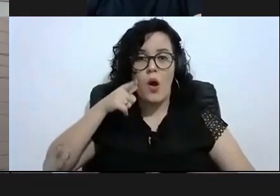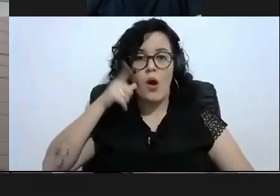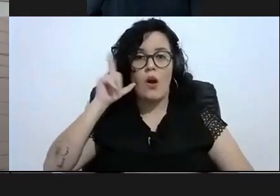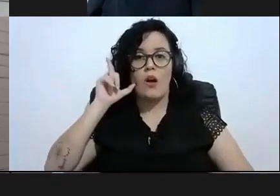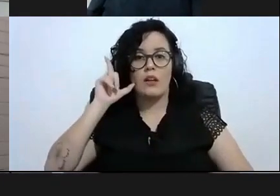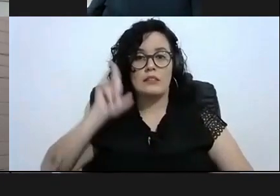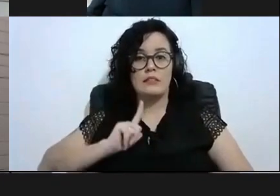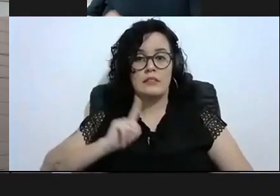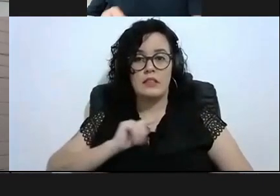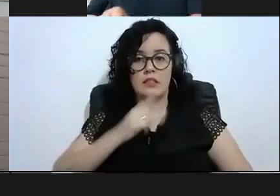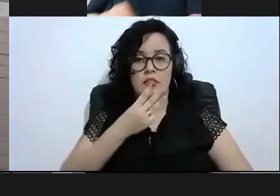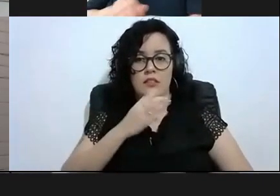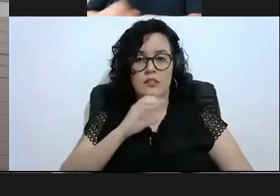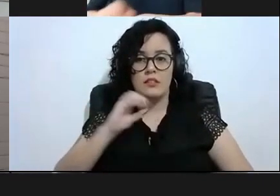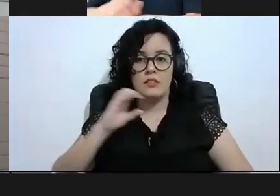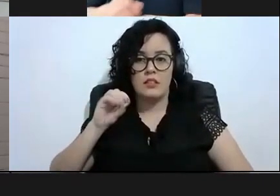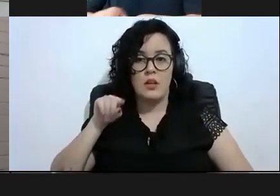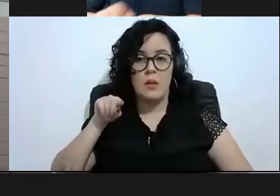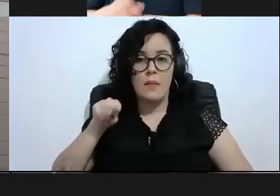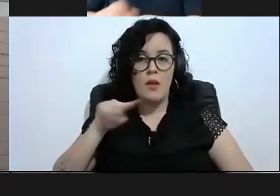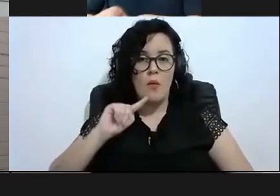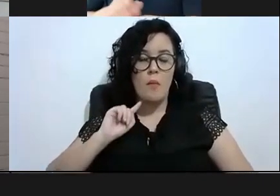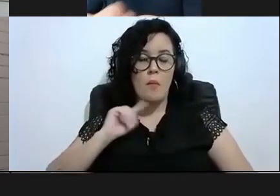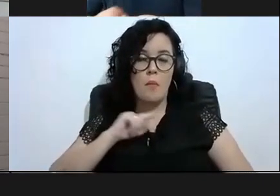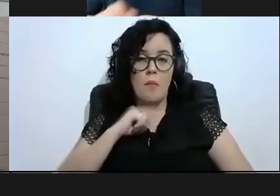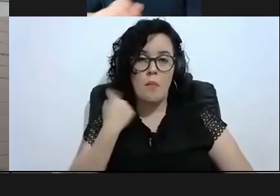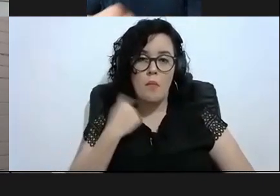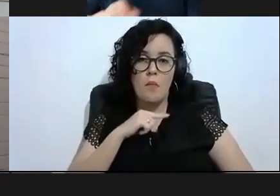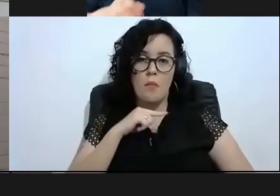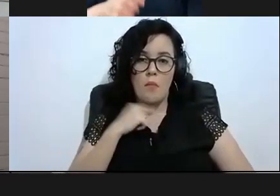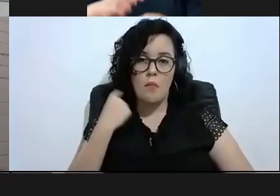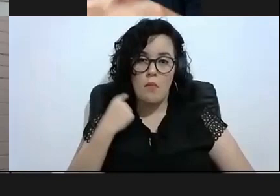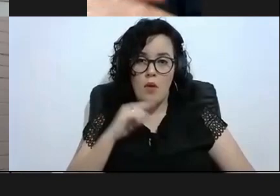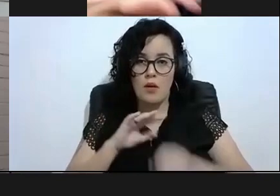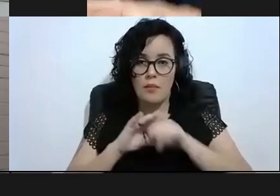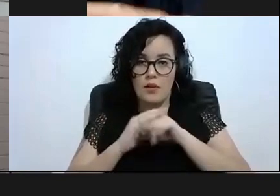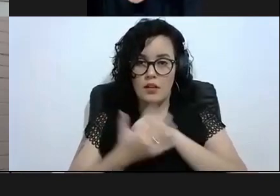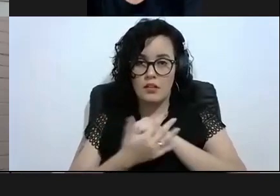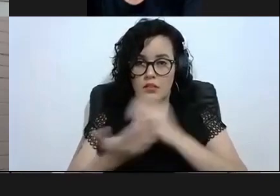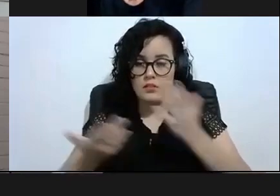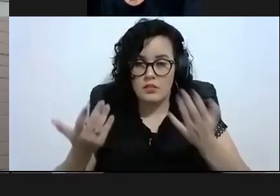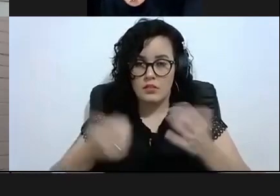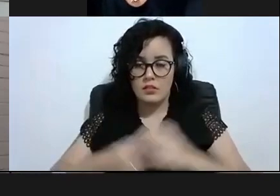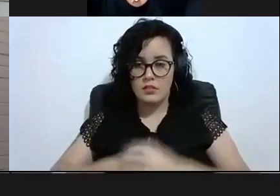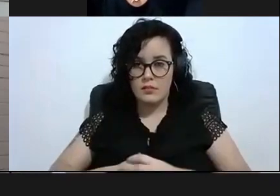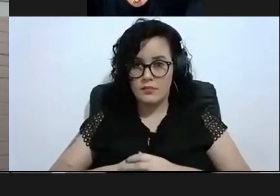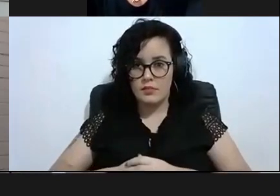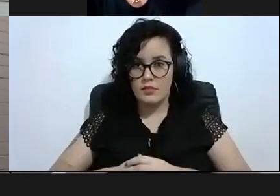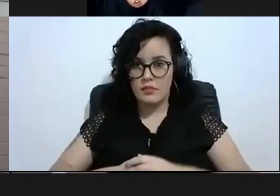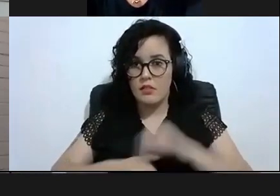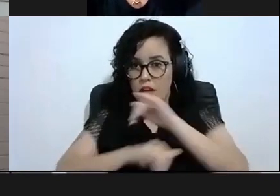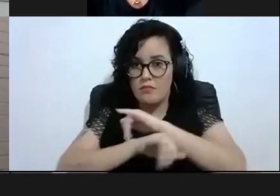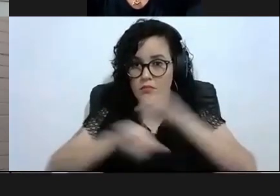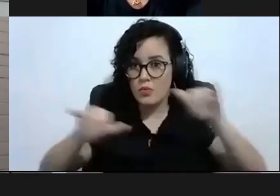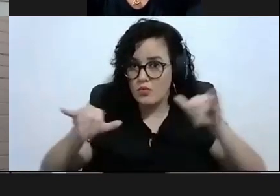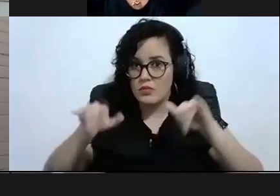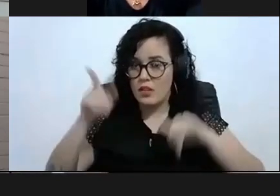300 mil mortos na pandemia, né, num genocídio anunciado pelo governo federal.